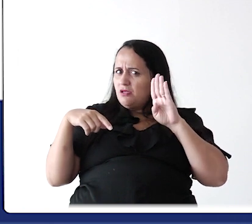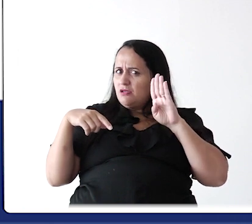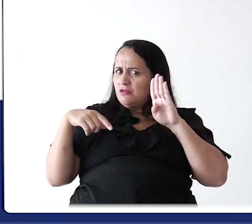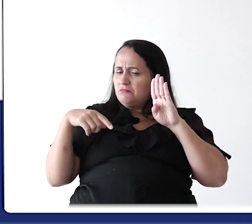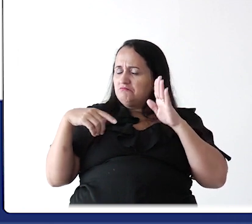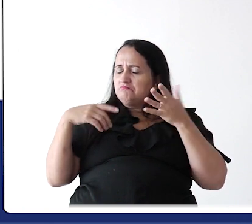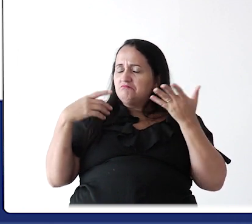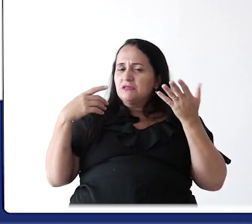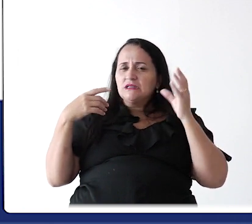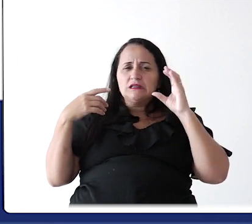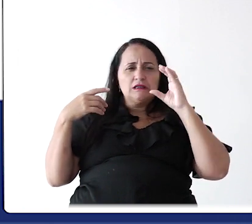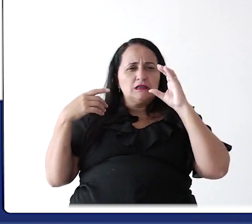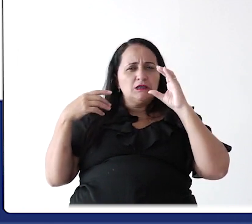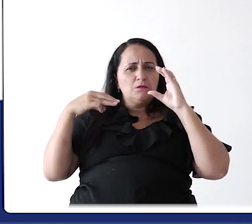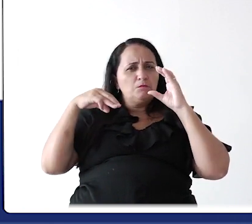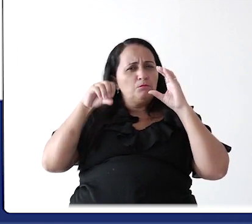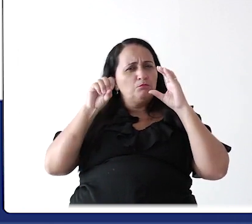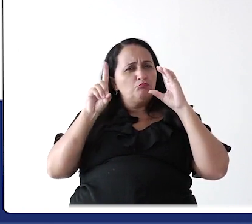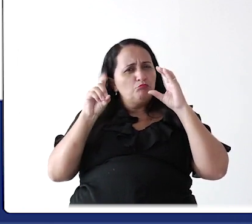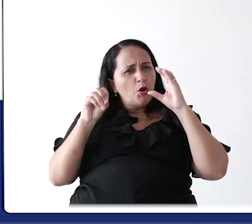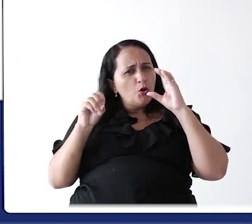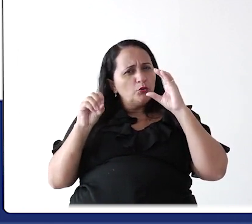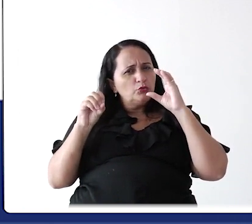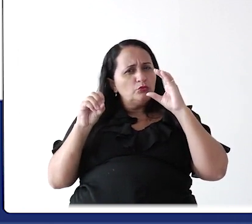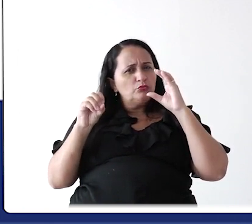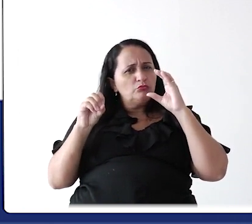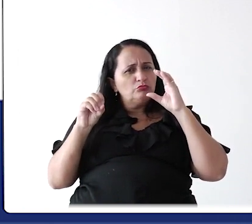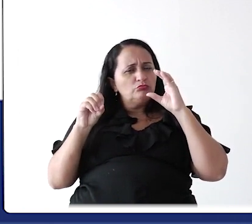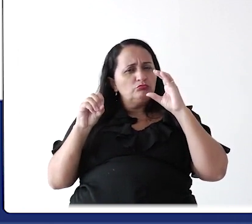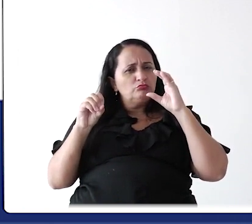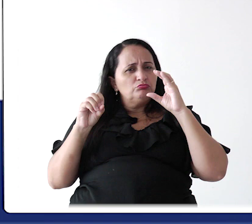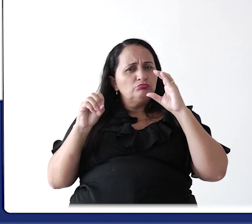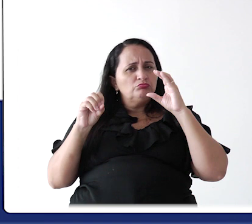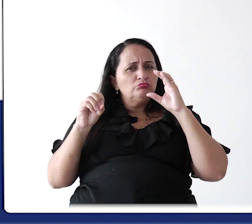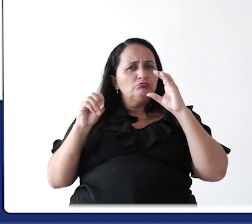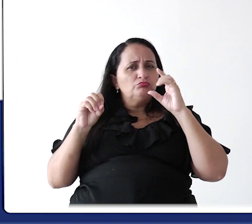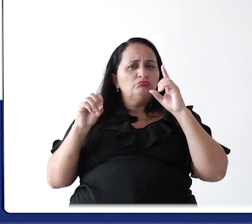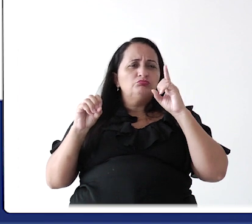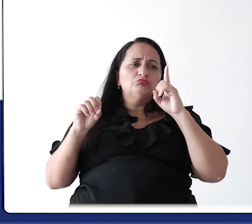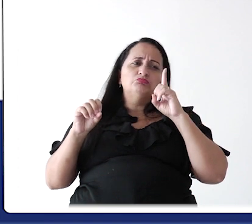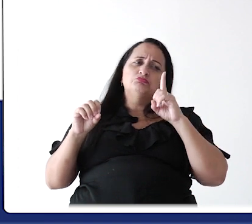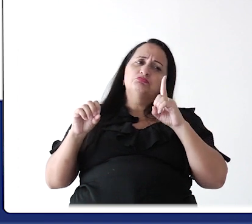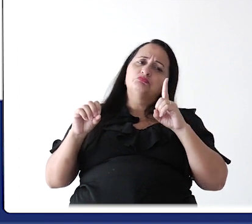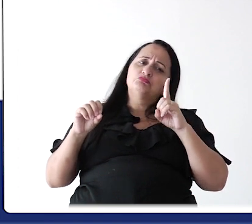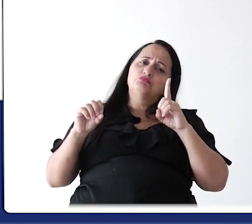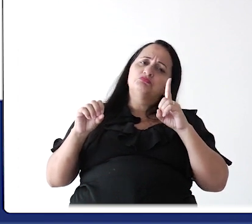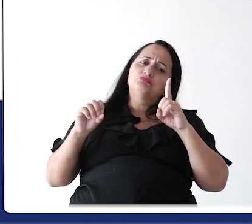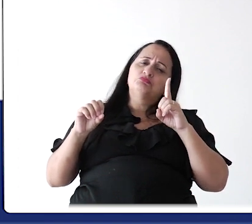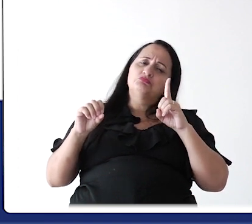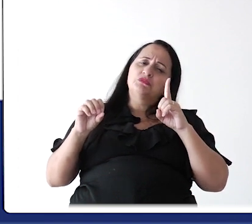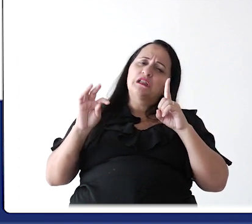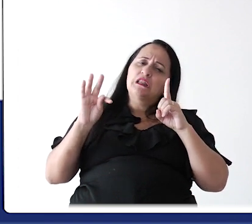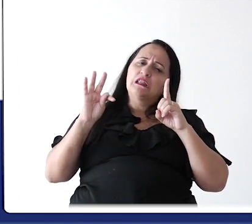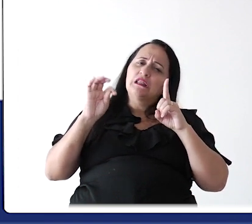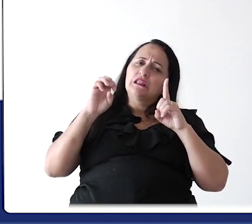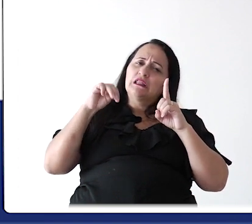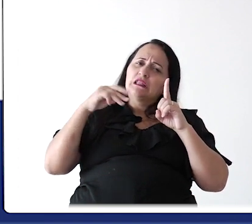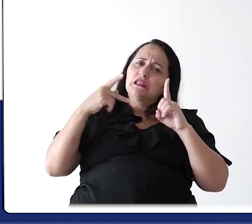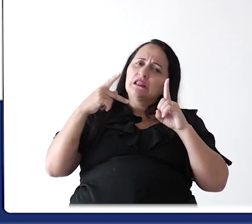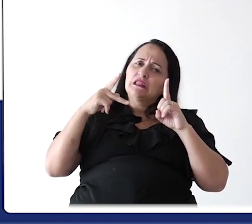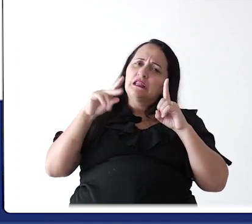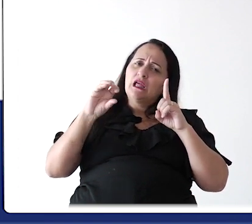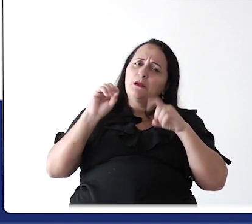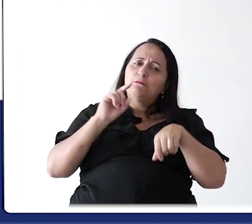enquanto? Modo? De modo que, por enquanto, opa! Ou